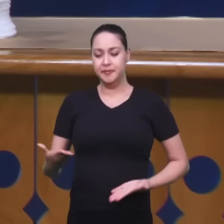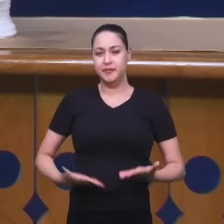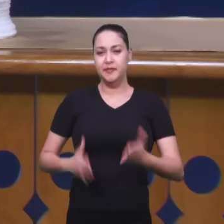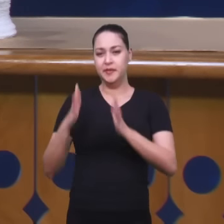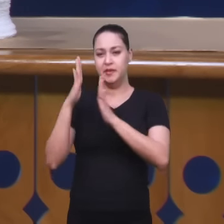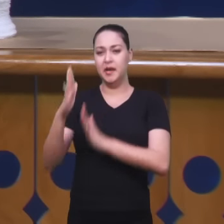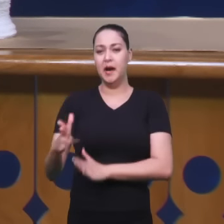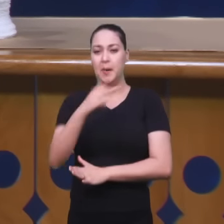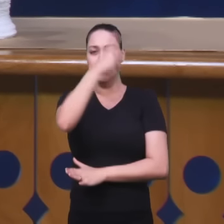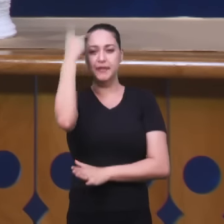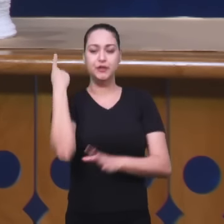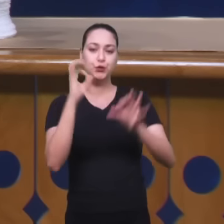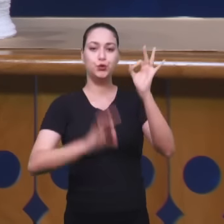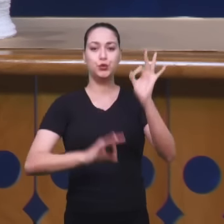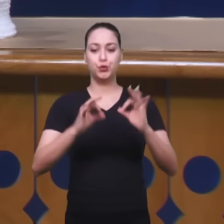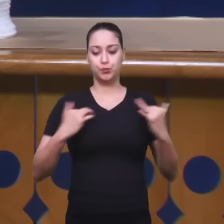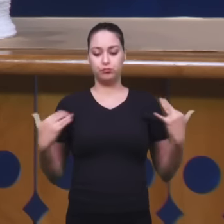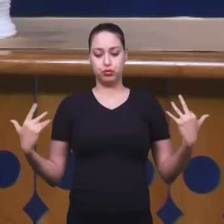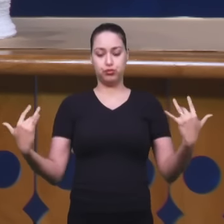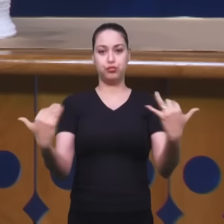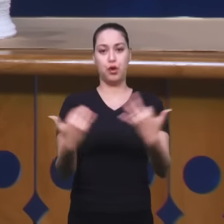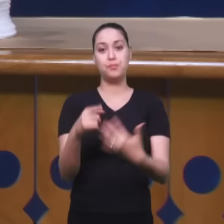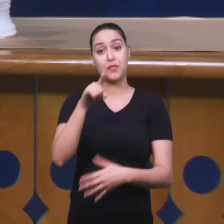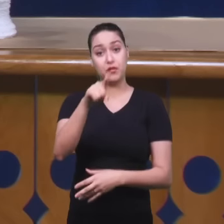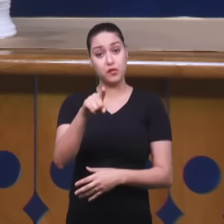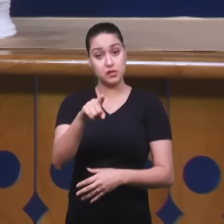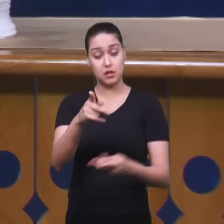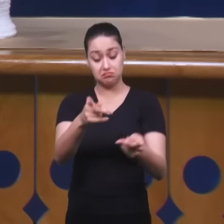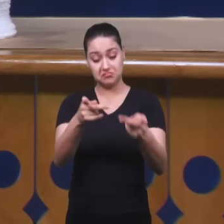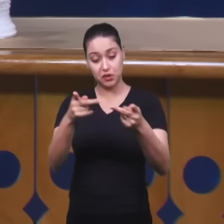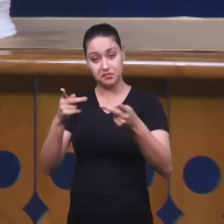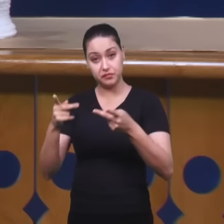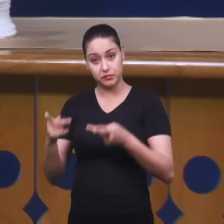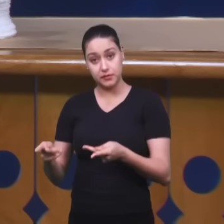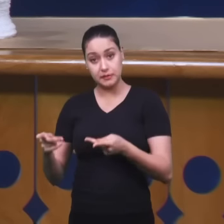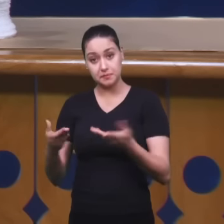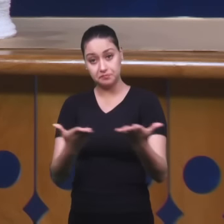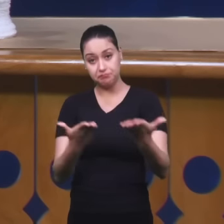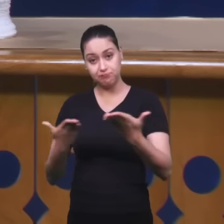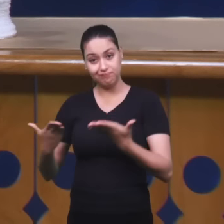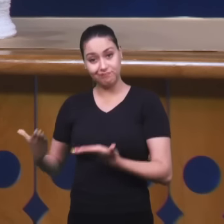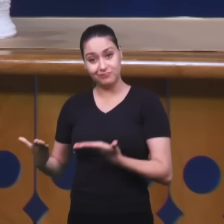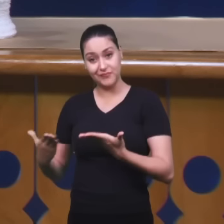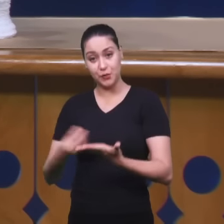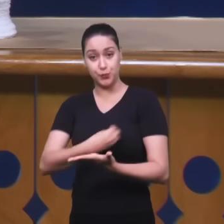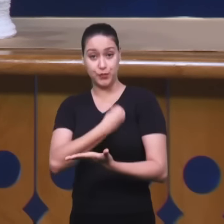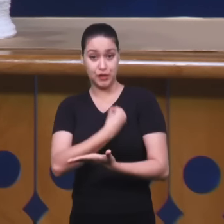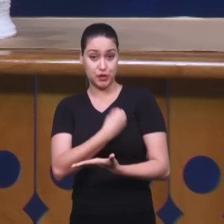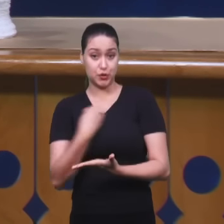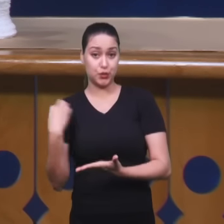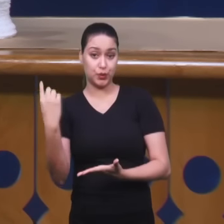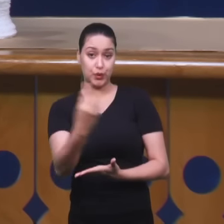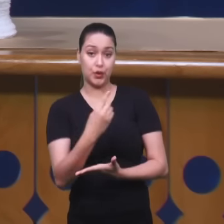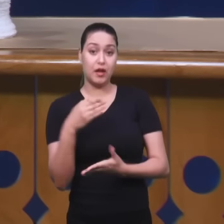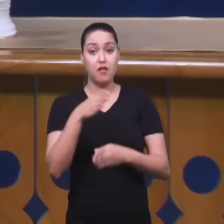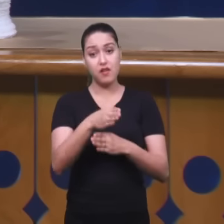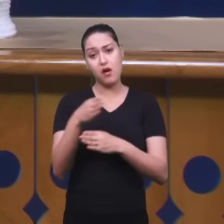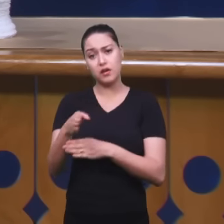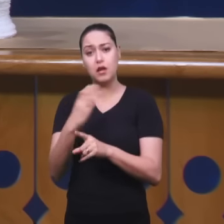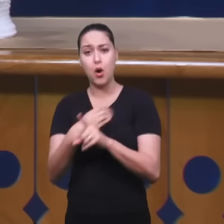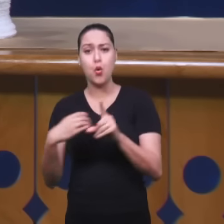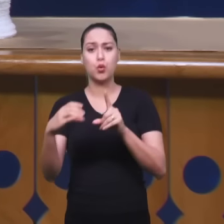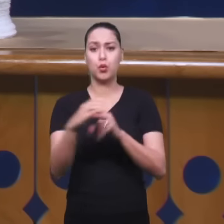Você que nos acompanha Nós queremos Te convidar Para participar Conosco De frequentar Os nossos cultos Aqui